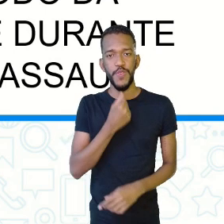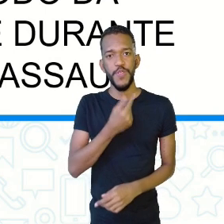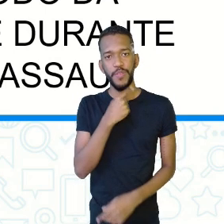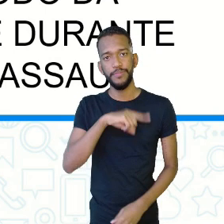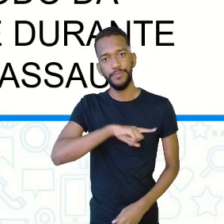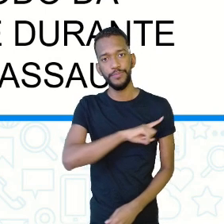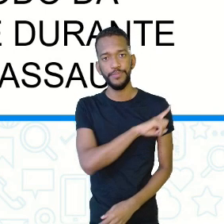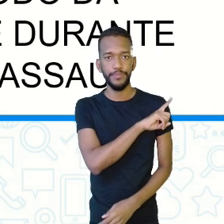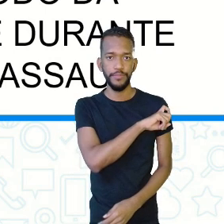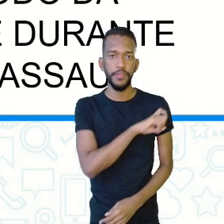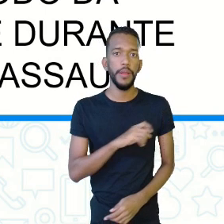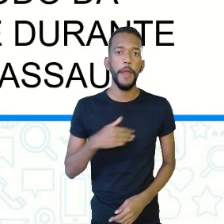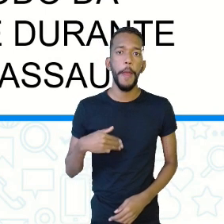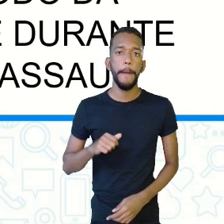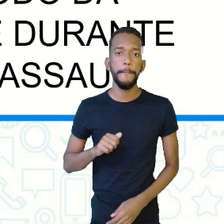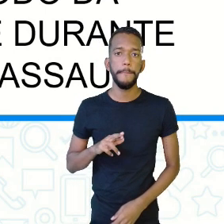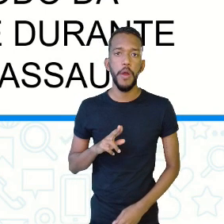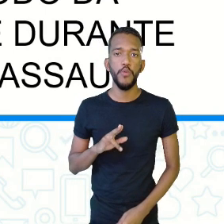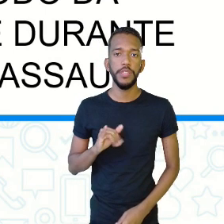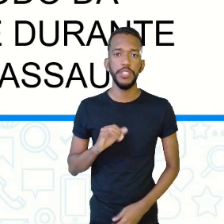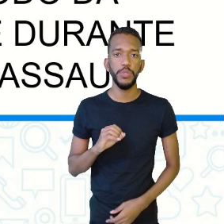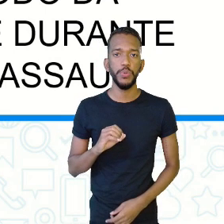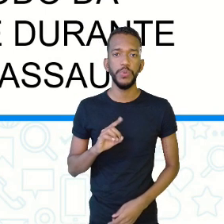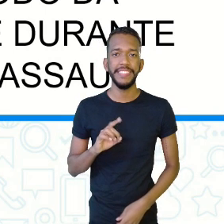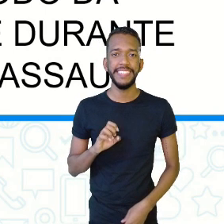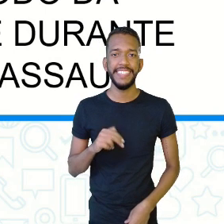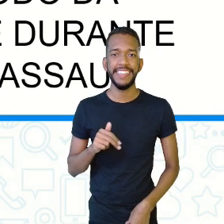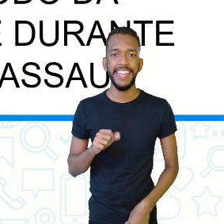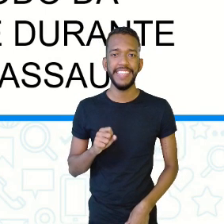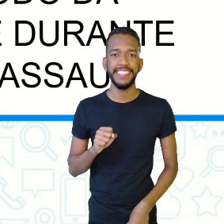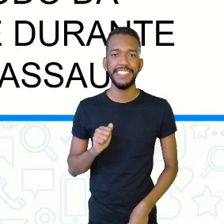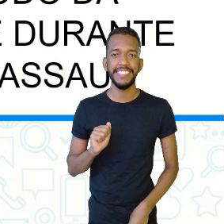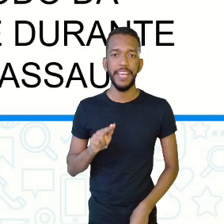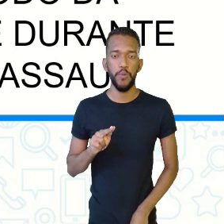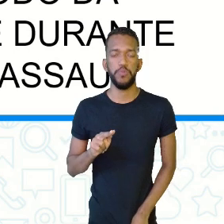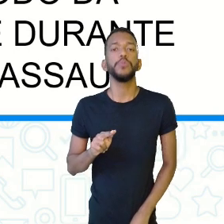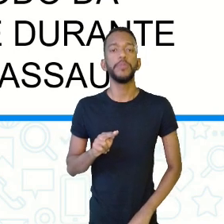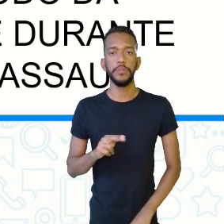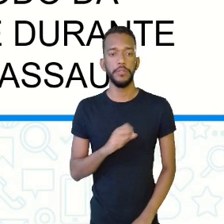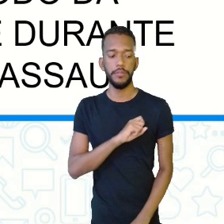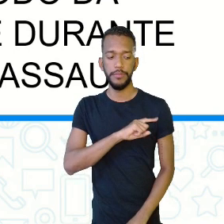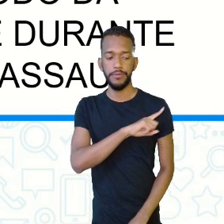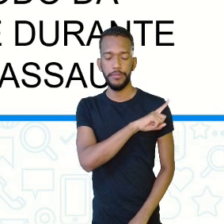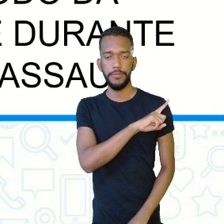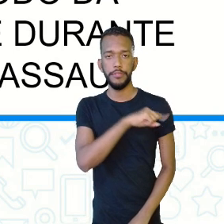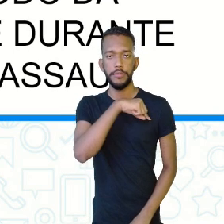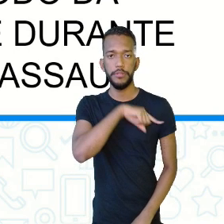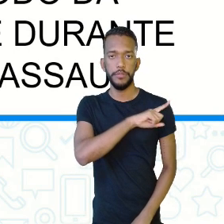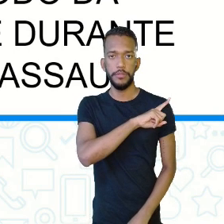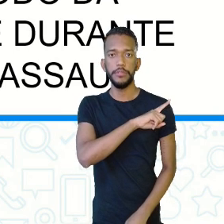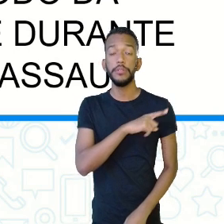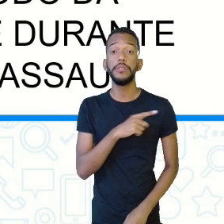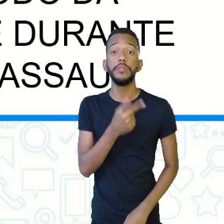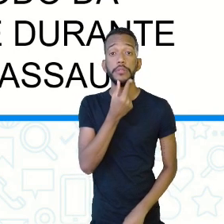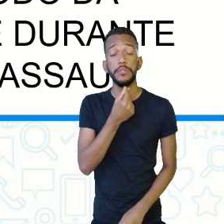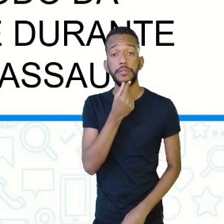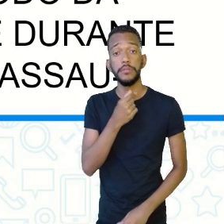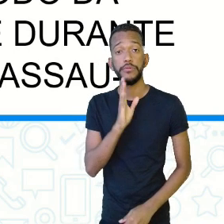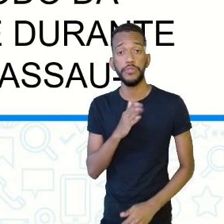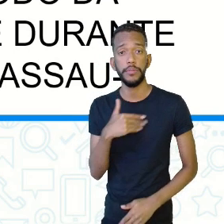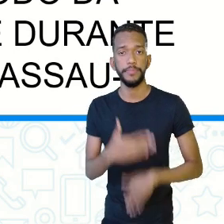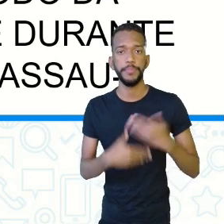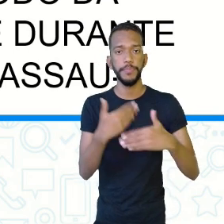do conde Maurício de Nassau-Siegen. Então, Maurício de Nassau, ele trouxe grande desenvolvimento para a nossa